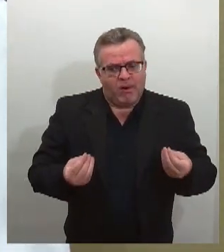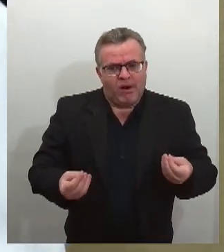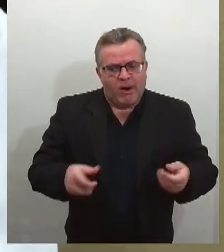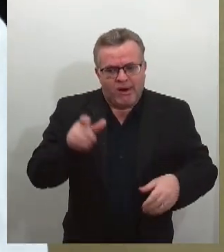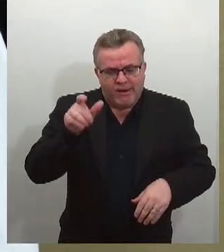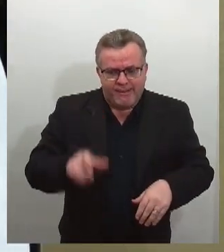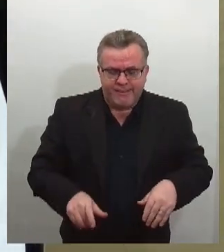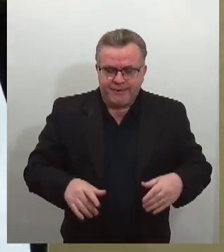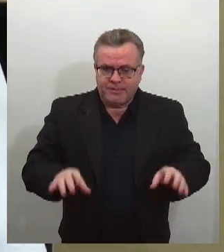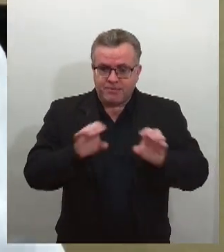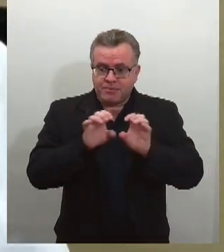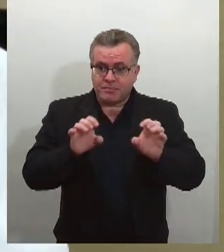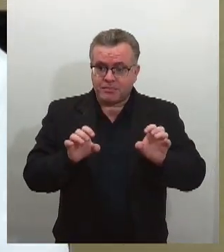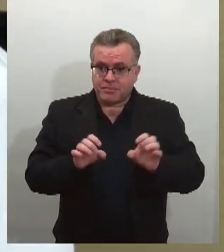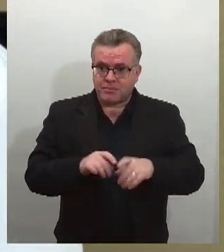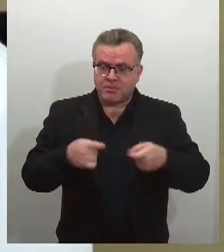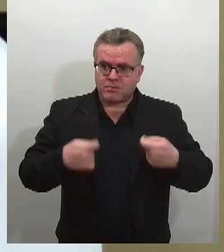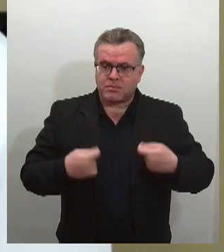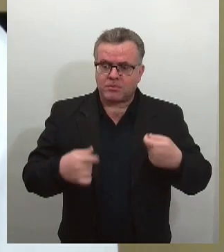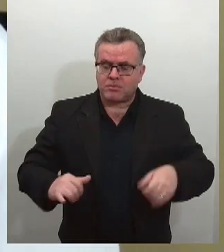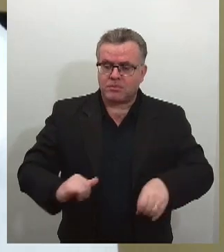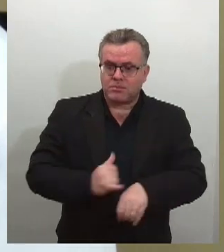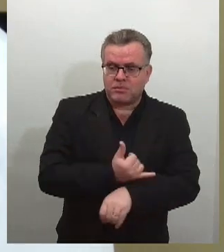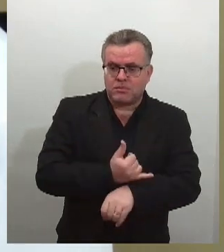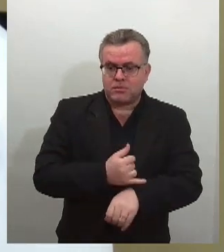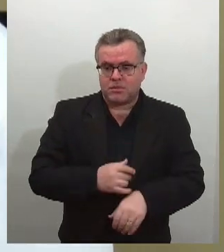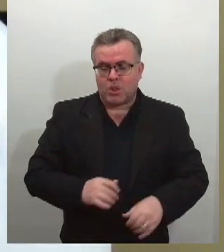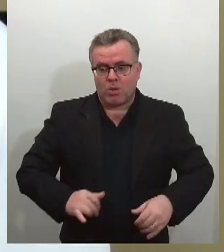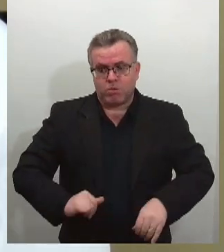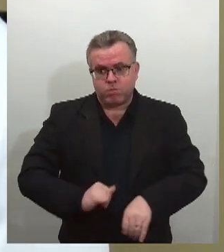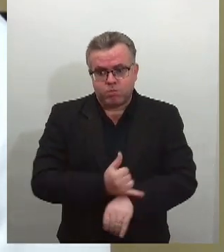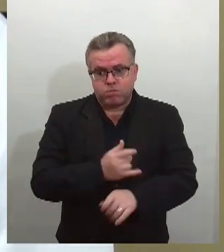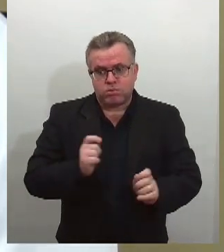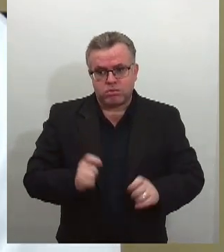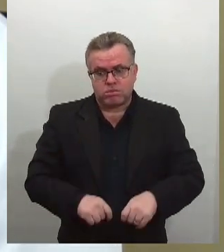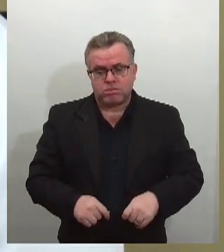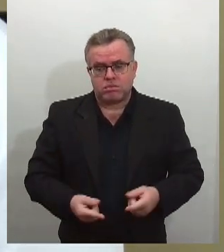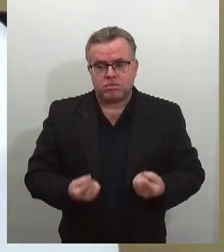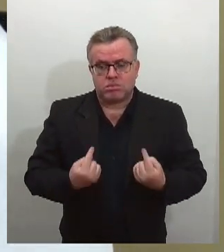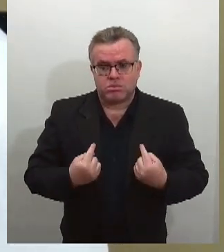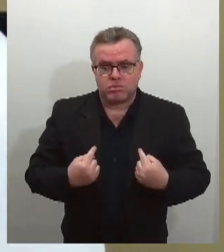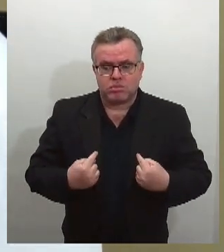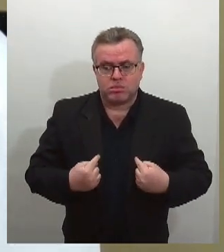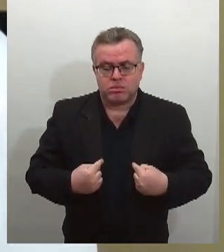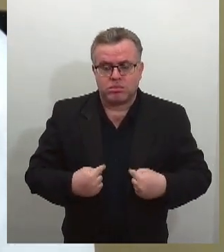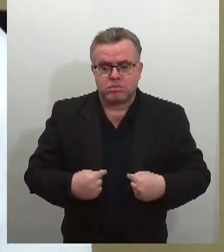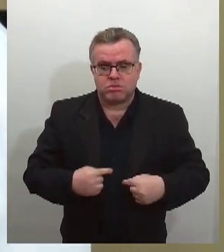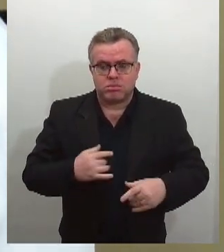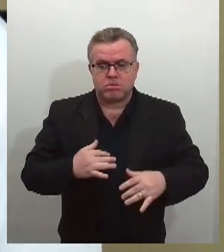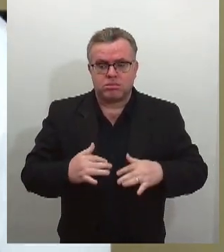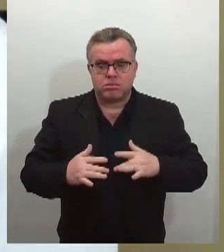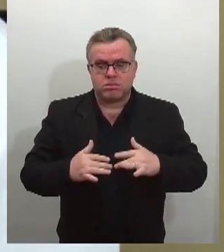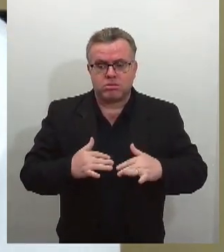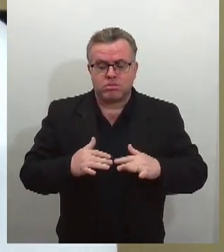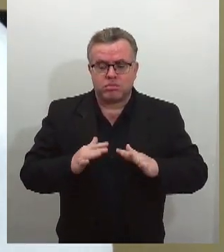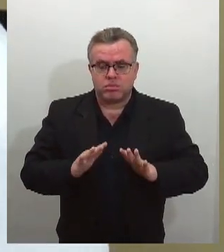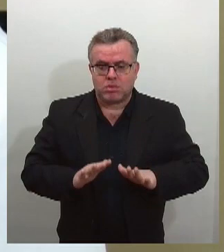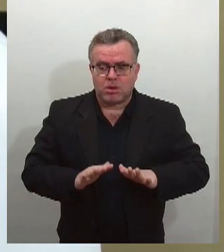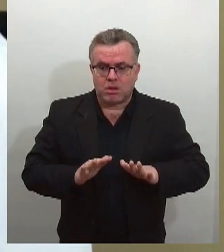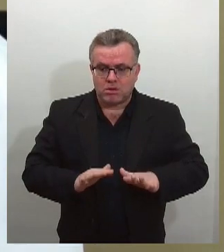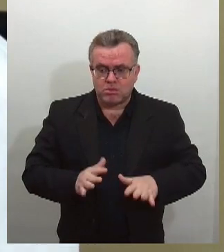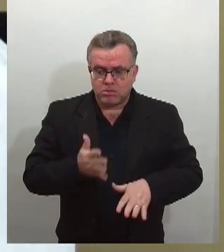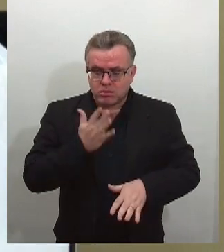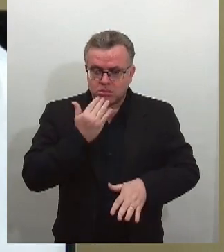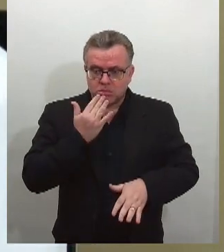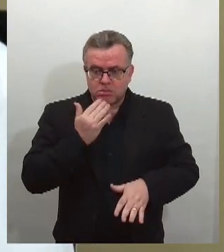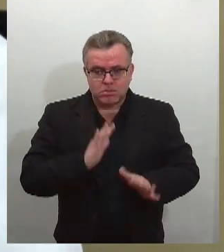porque quando você está acima do peso, sua circulação fica mais lenta. Uma alimentação balanceada, você hidratar bem.